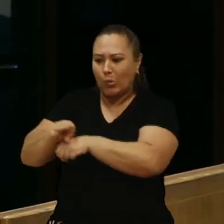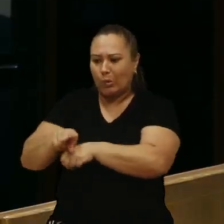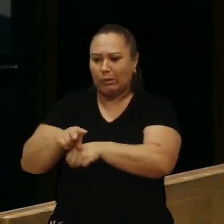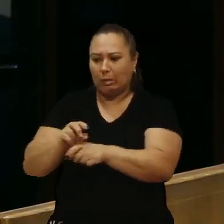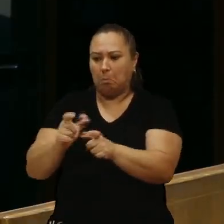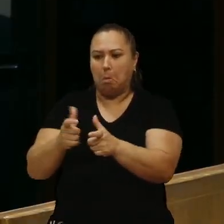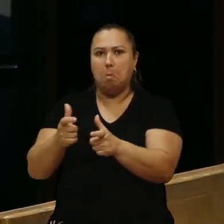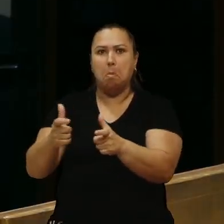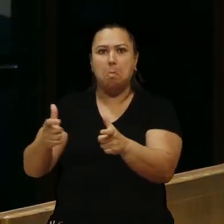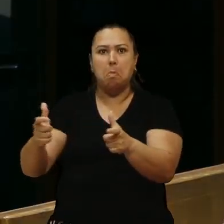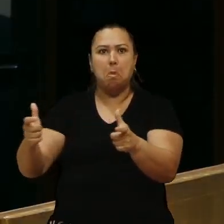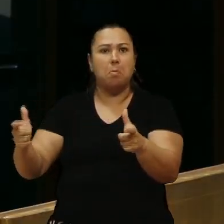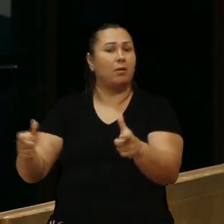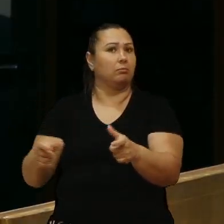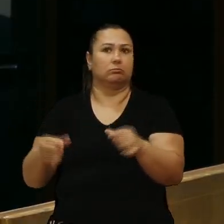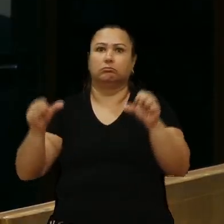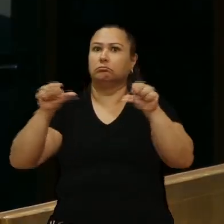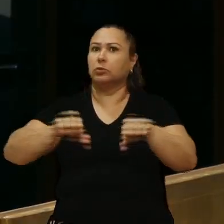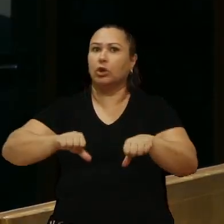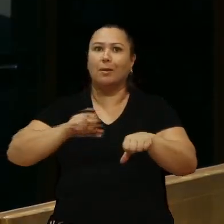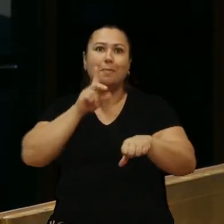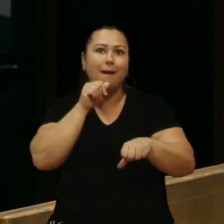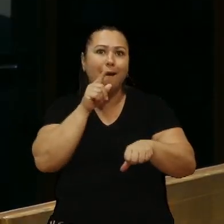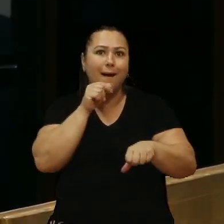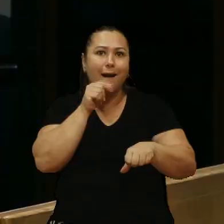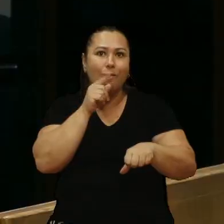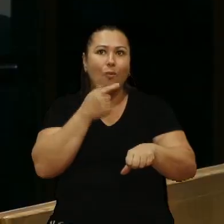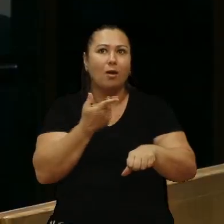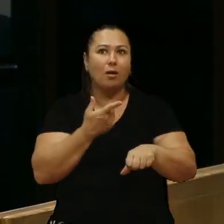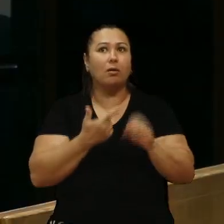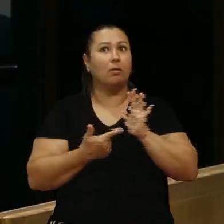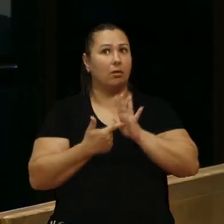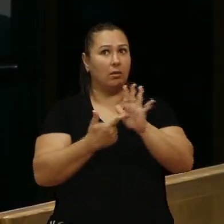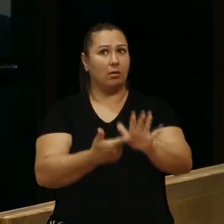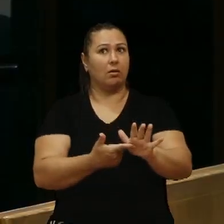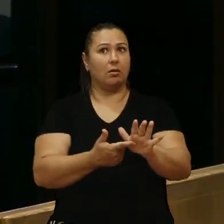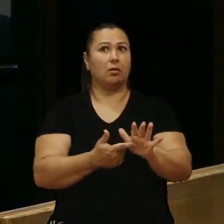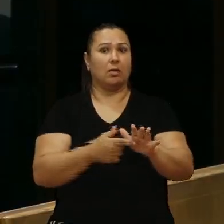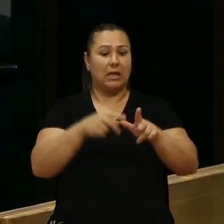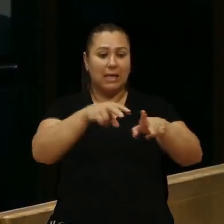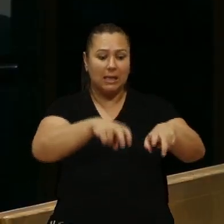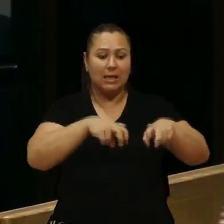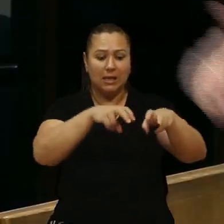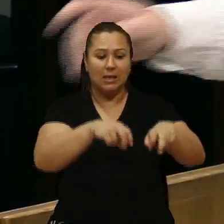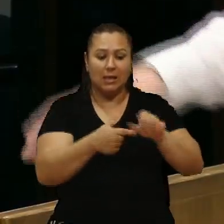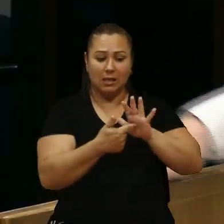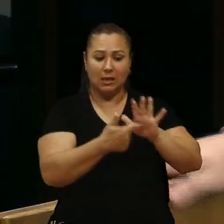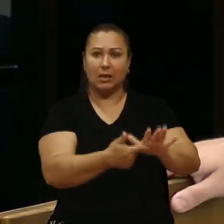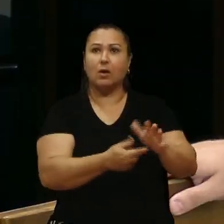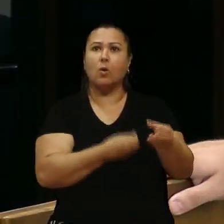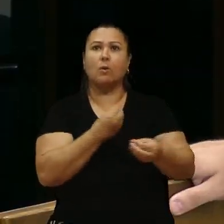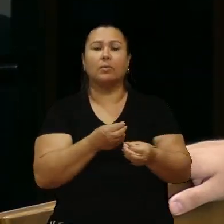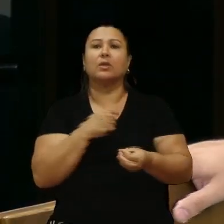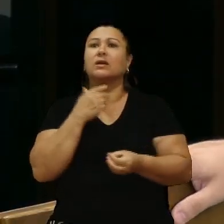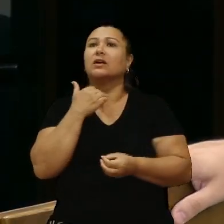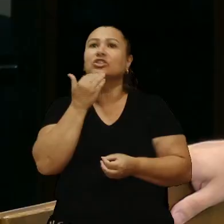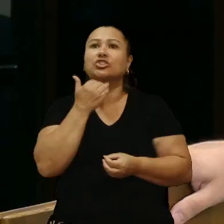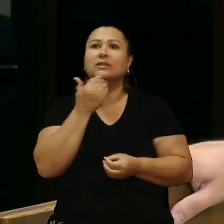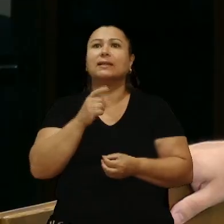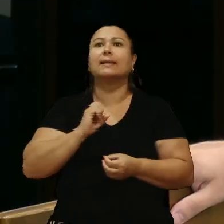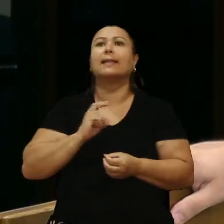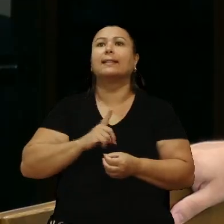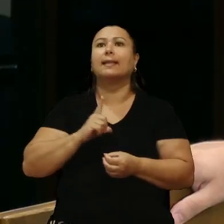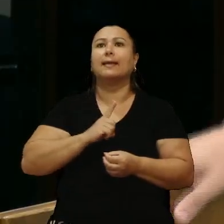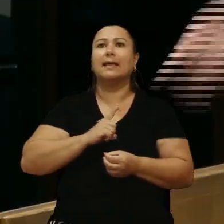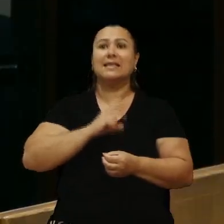o prejuízo na bacia seja gigantesco. Apresentamos um regime simplificado para o pequeno agricultor, que não adianta a gente tratar quem tem 5.000 hectares,